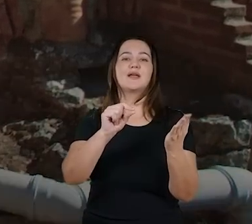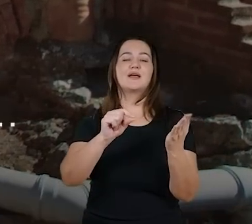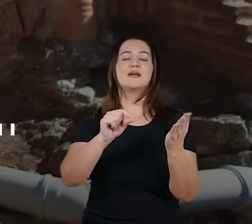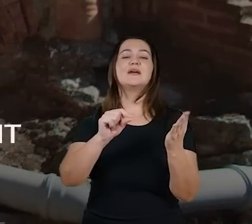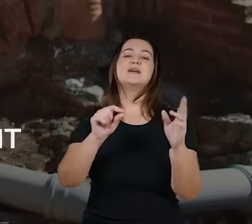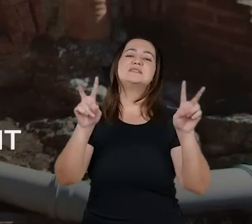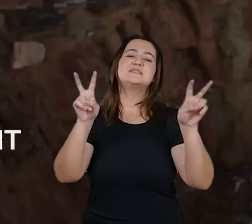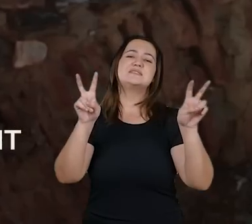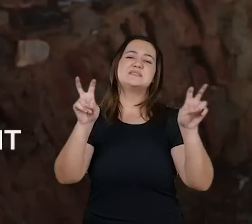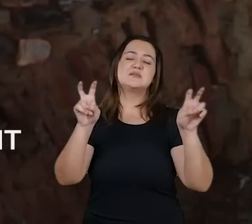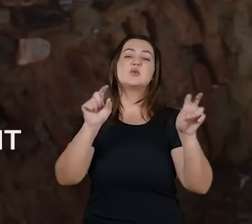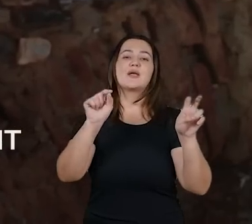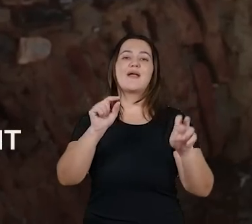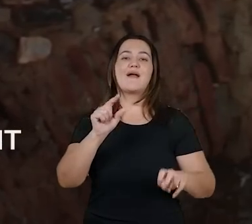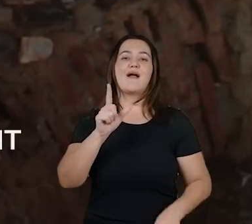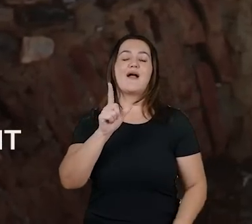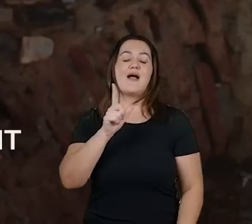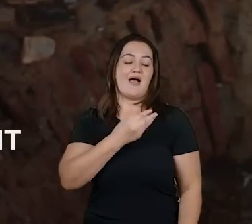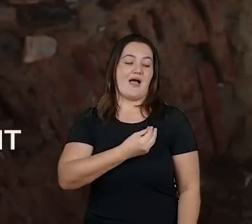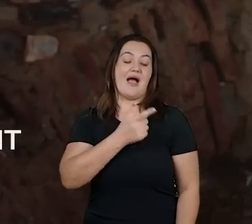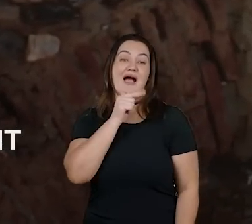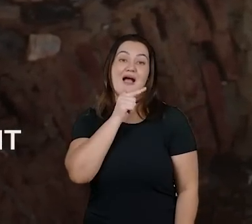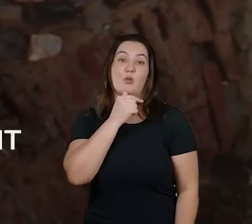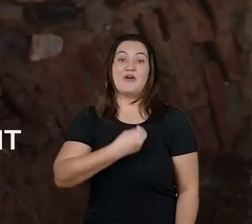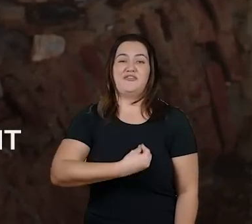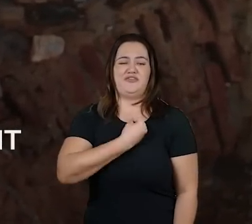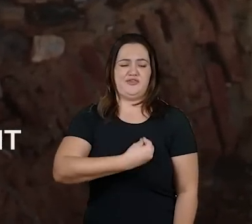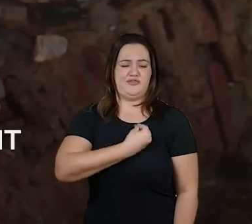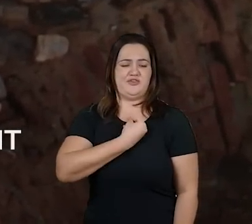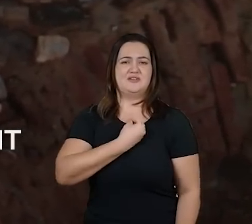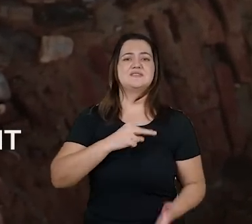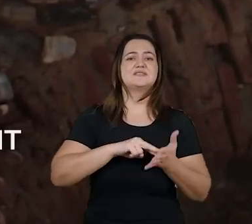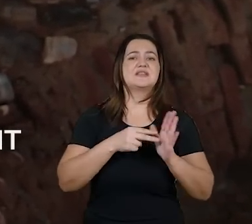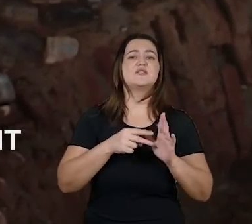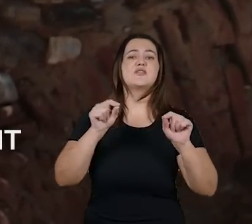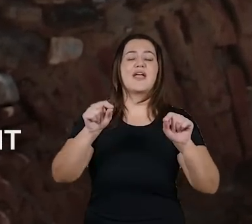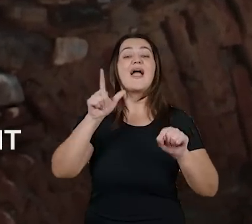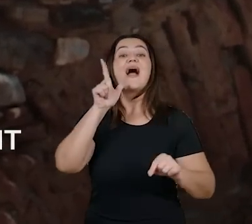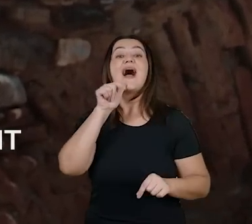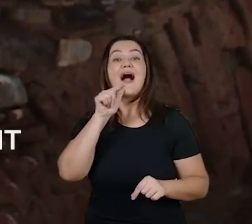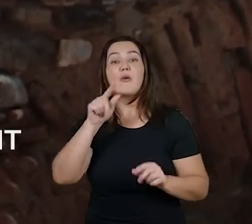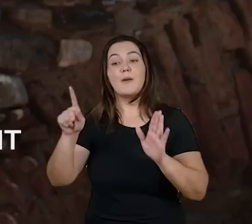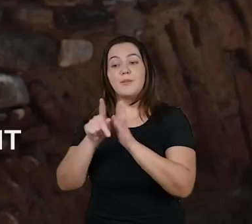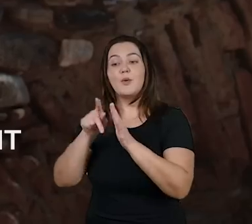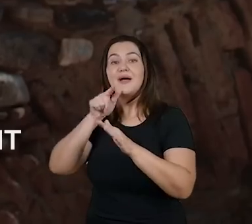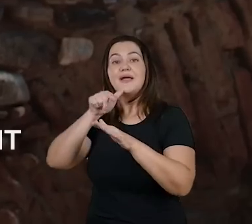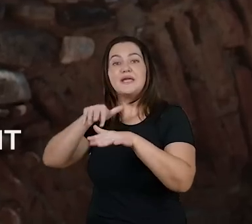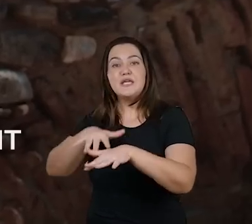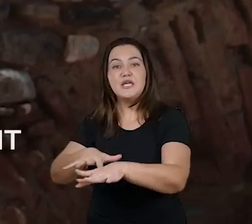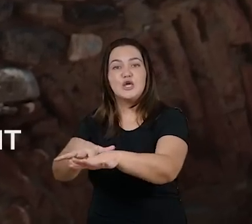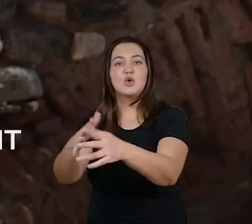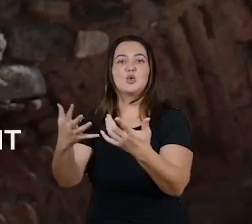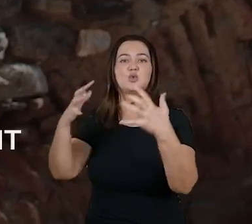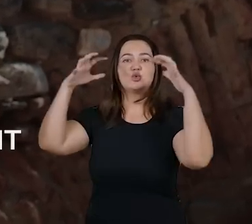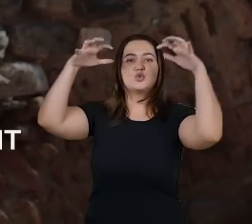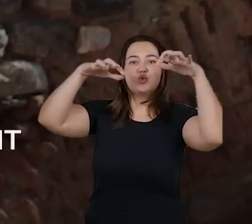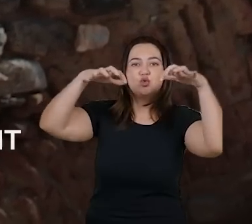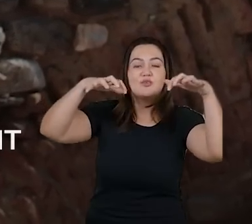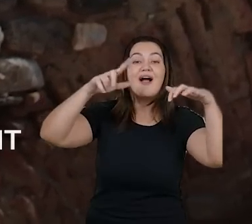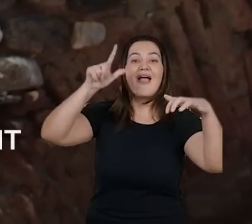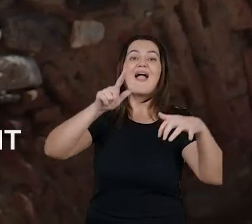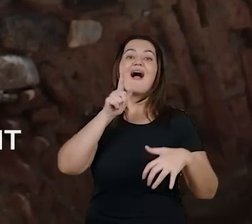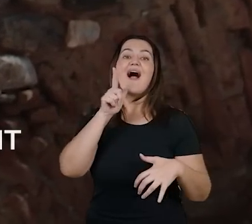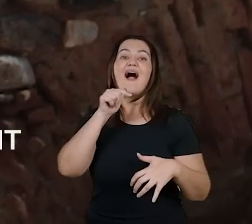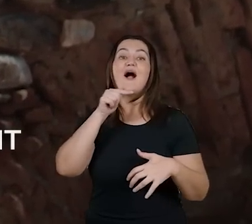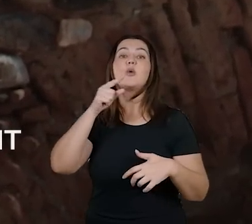veio da natureza, uma água de rio, uma água de chuva, não podia ser qualquer água. Então tem que ser uma água corrente,